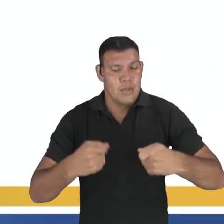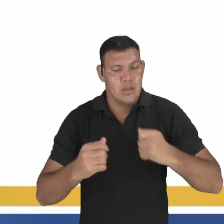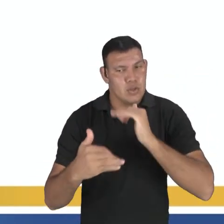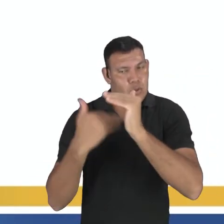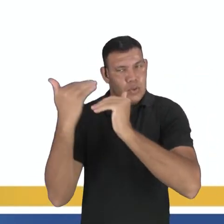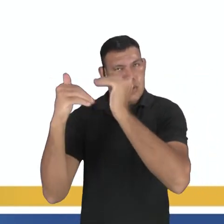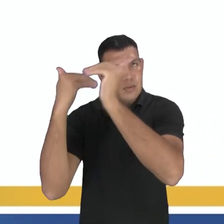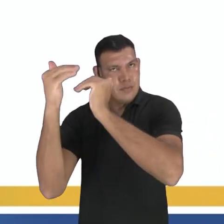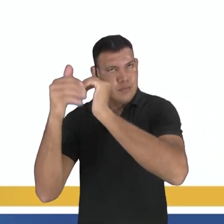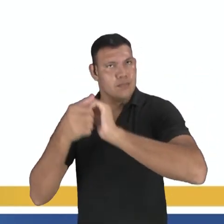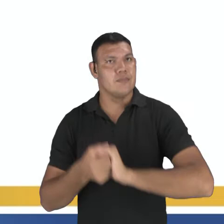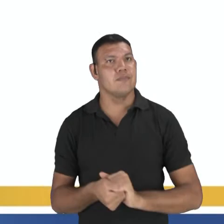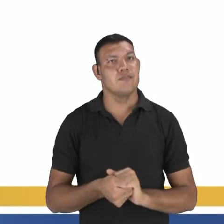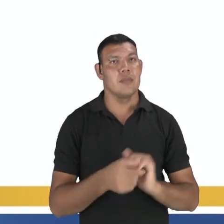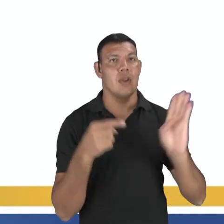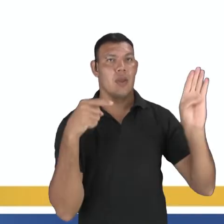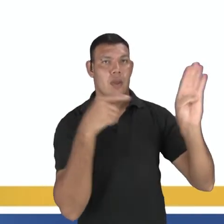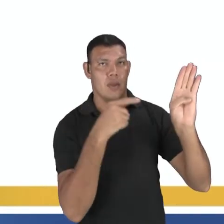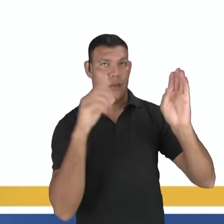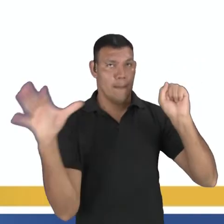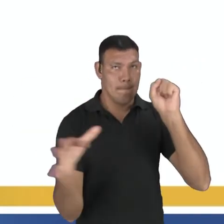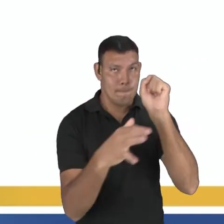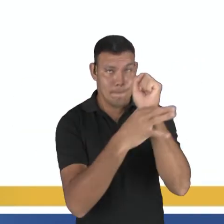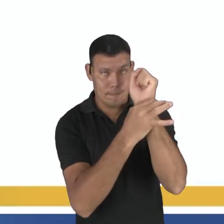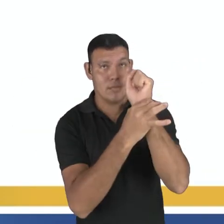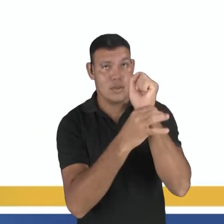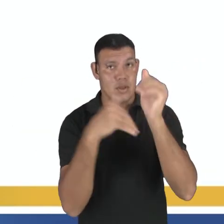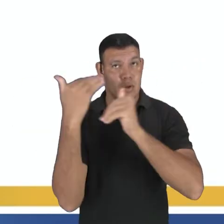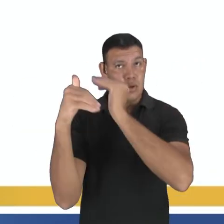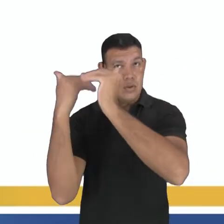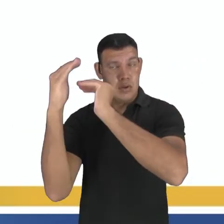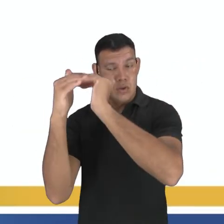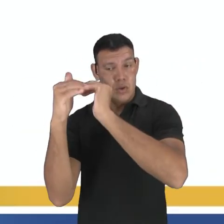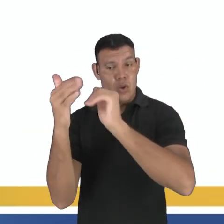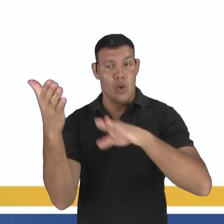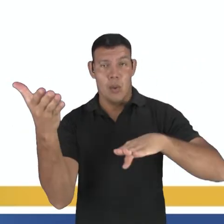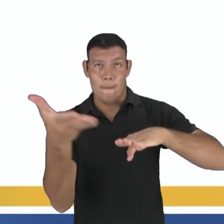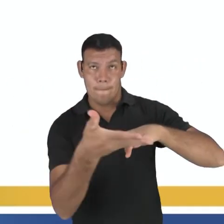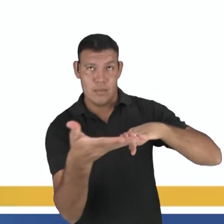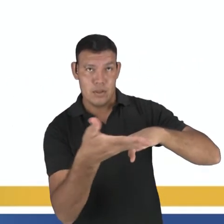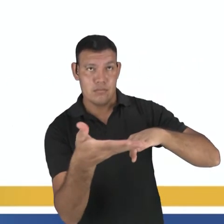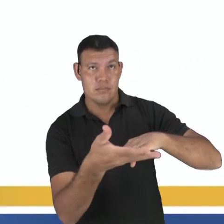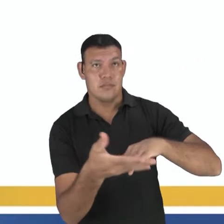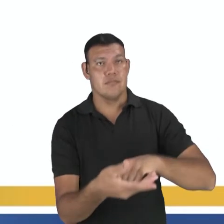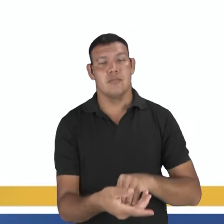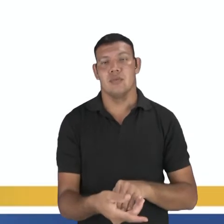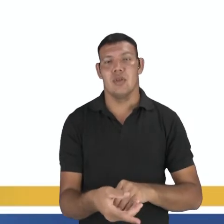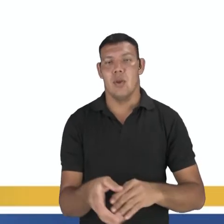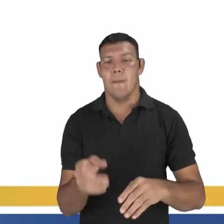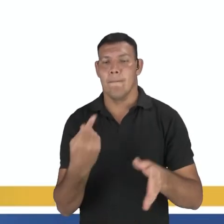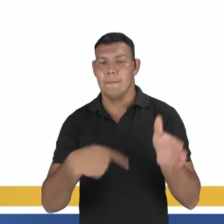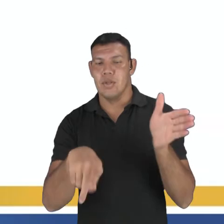B. Garantir que o desenvolvimento contemporâneo não se sustenta.